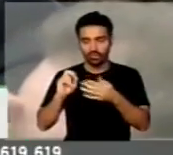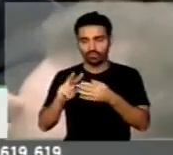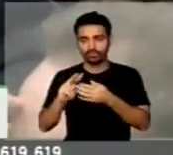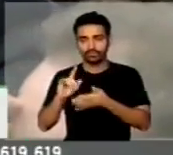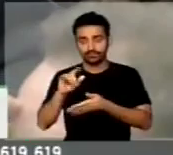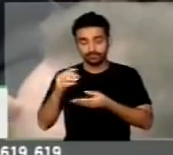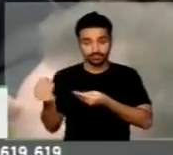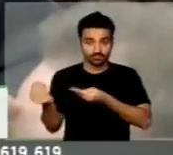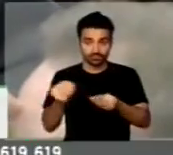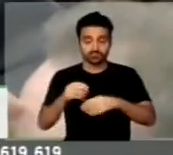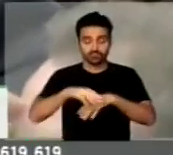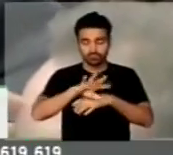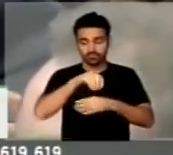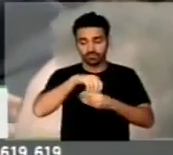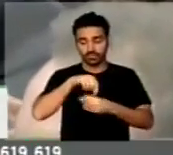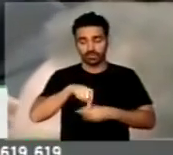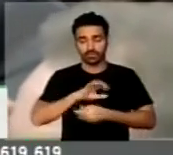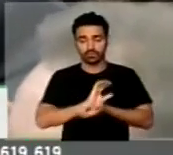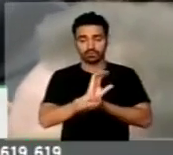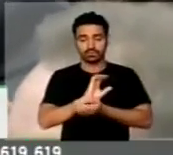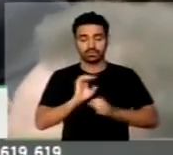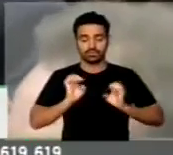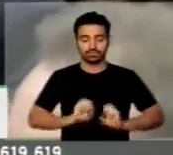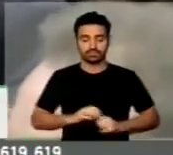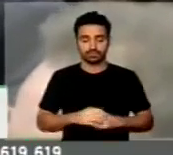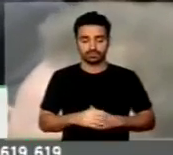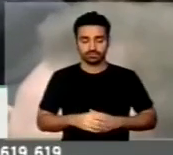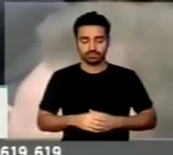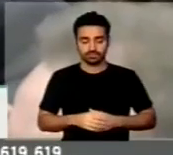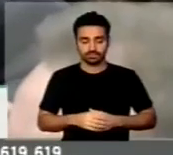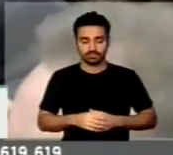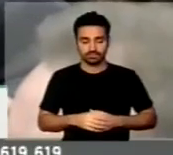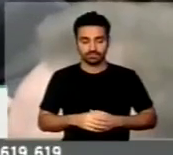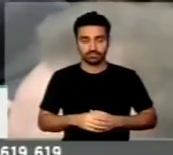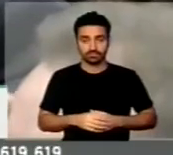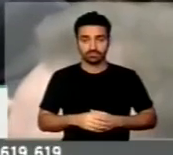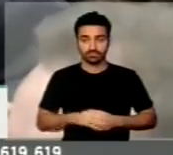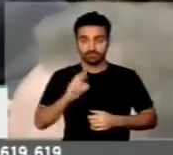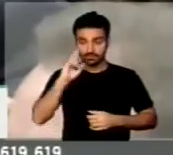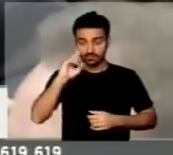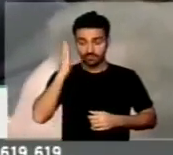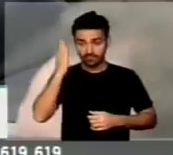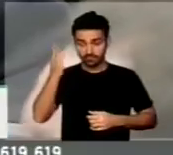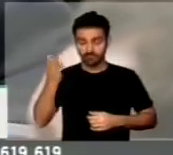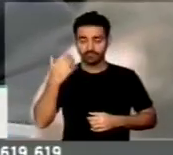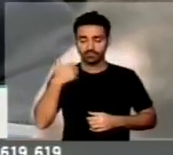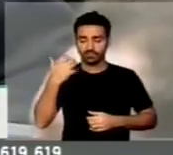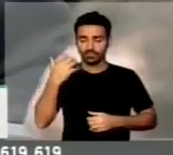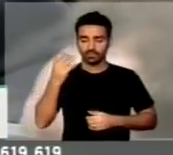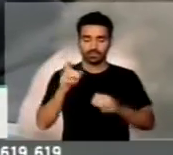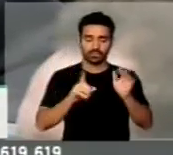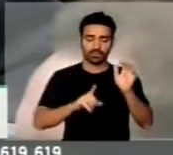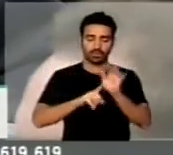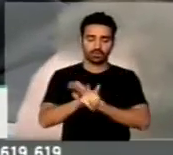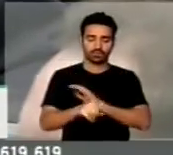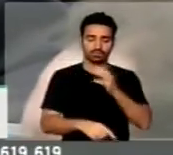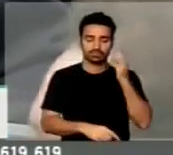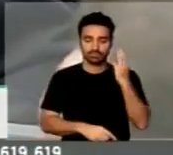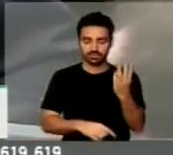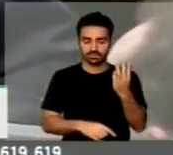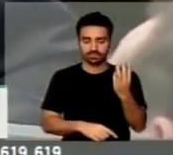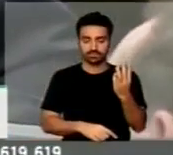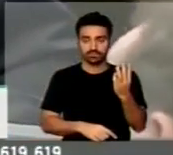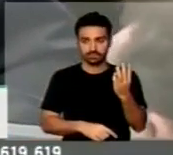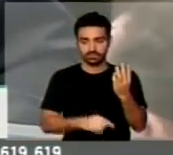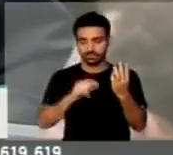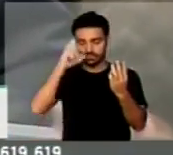ao debate no Conselho de Ética. Eu vou fazer ao senhor representado 3 perguntas bem objetivas